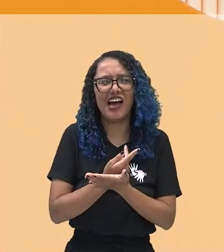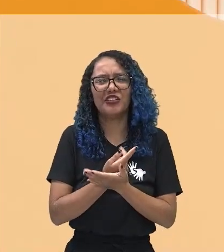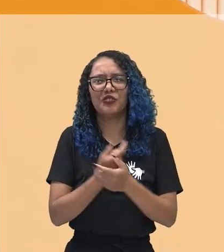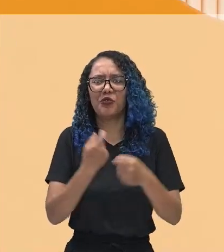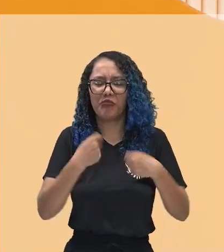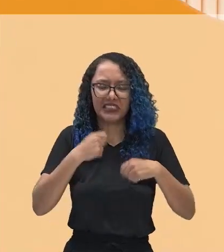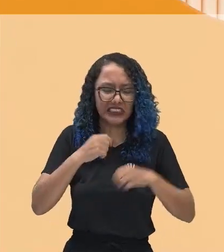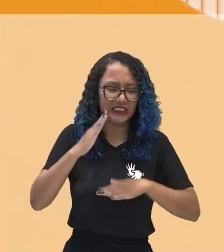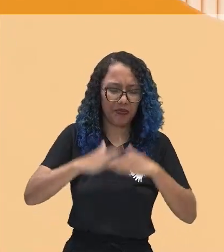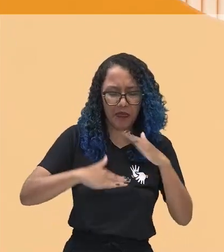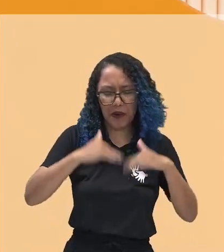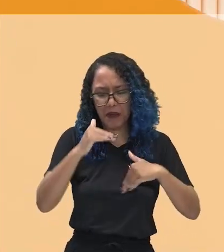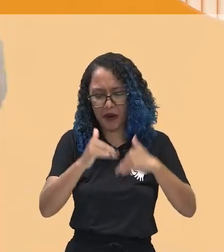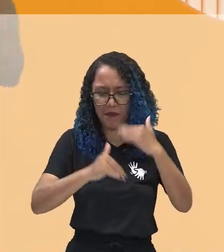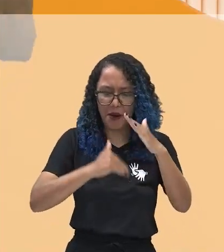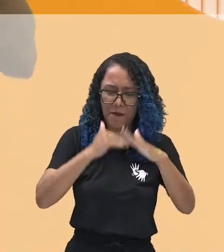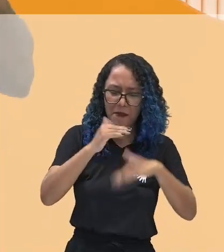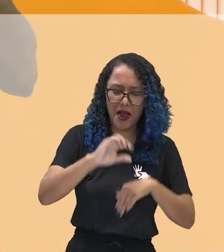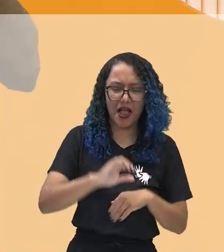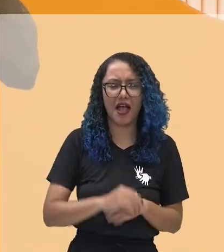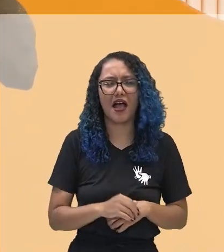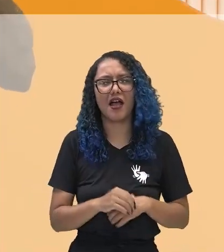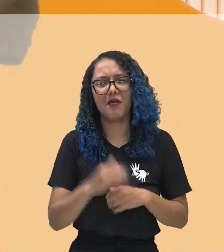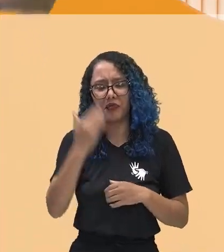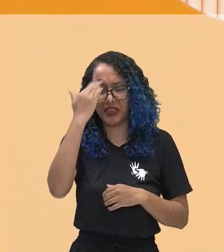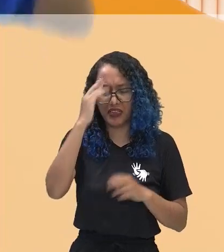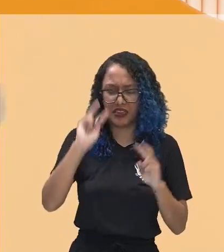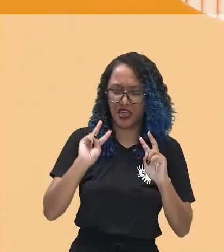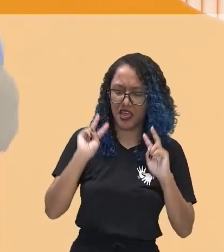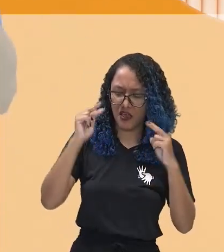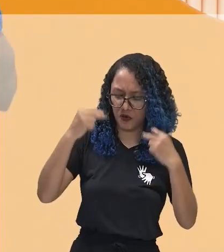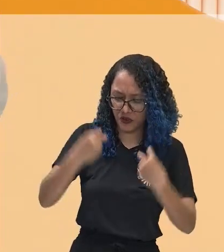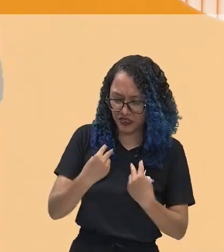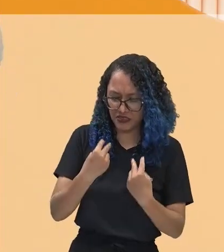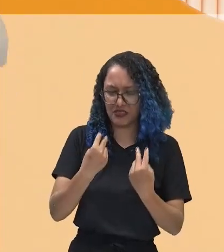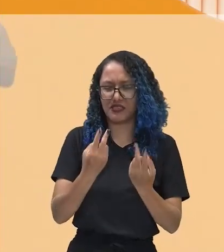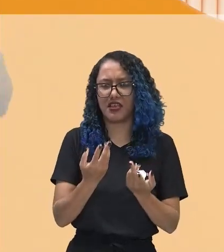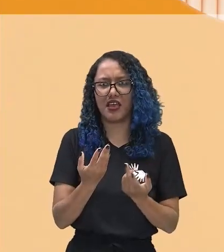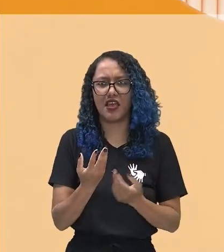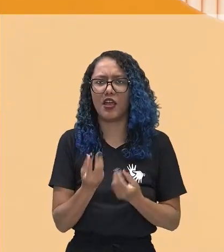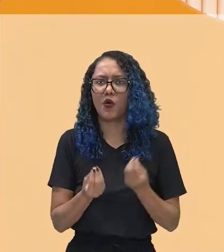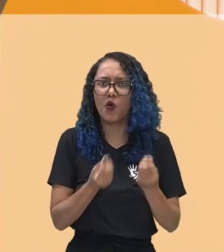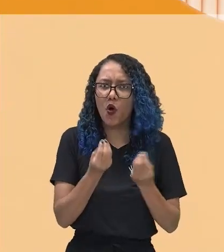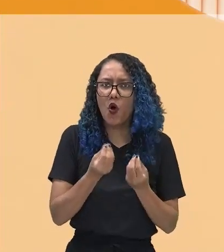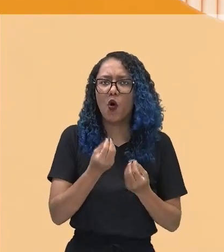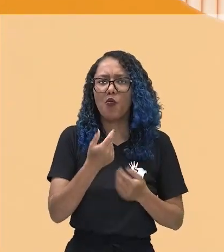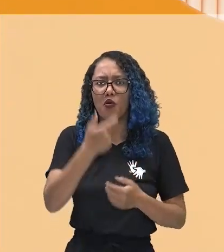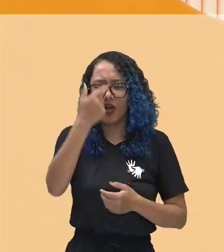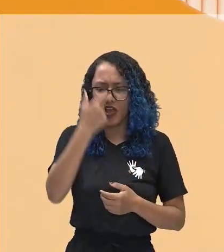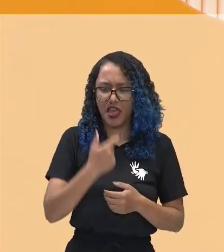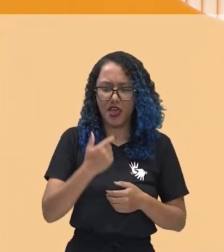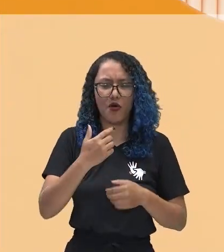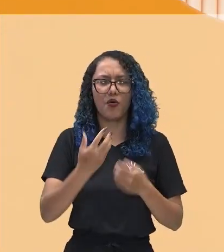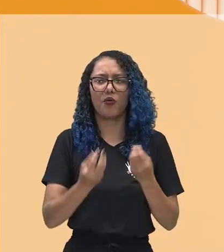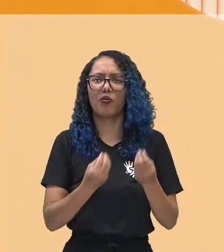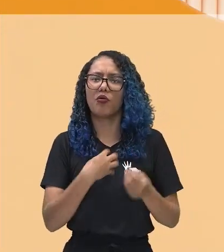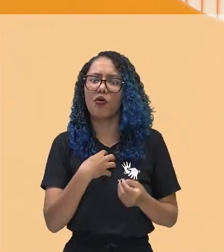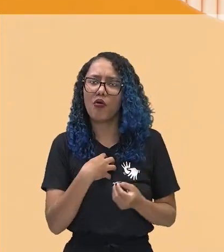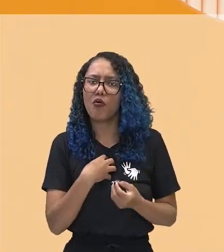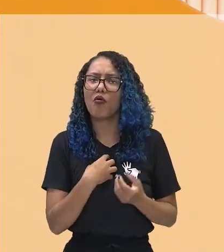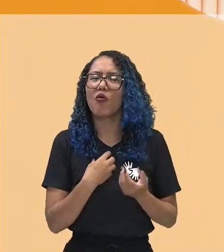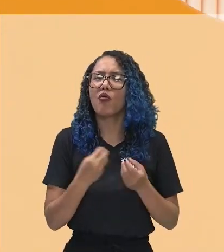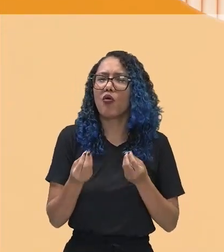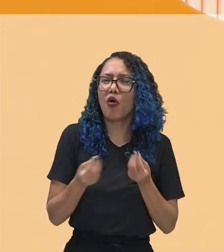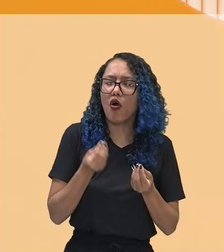mundo, tendo que me entender, me conhecer, me reconhecer neste mundo e, consequentemente, conviver com os outros.